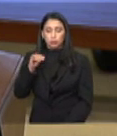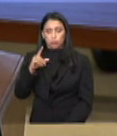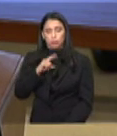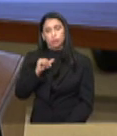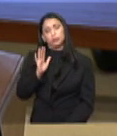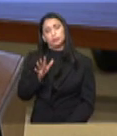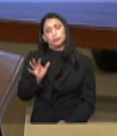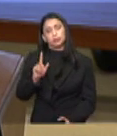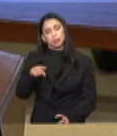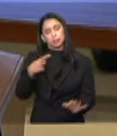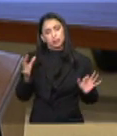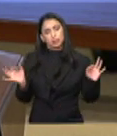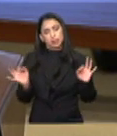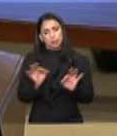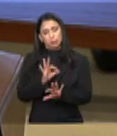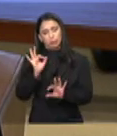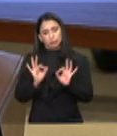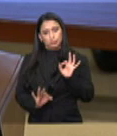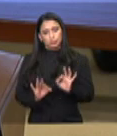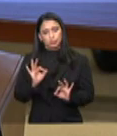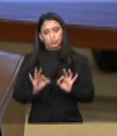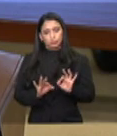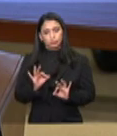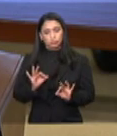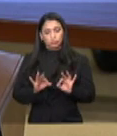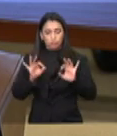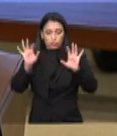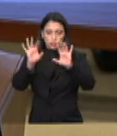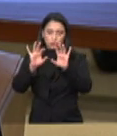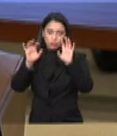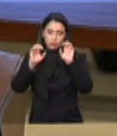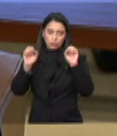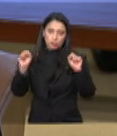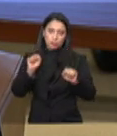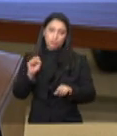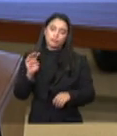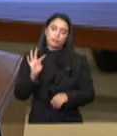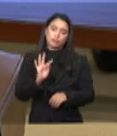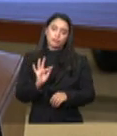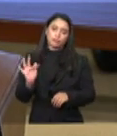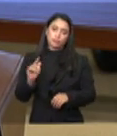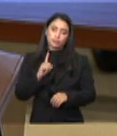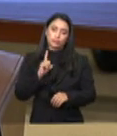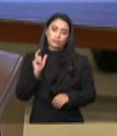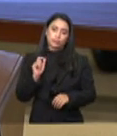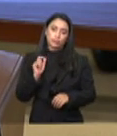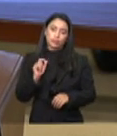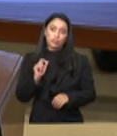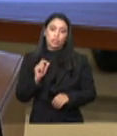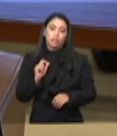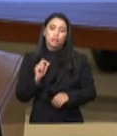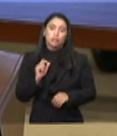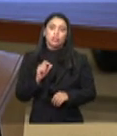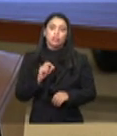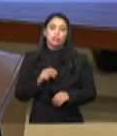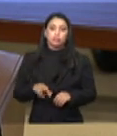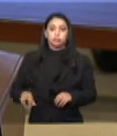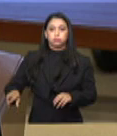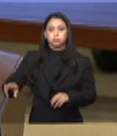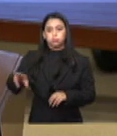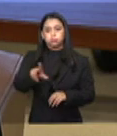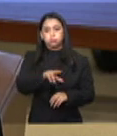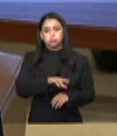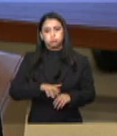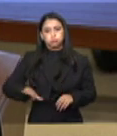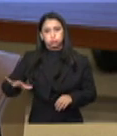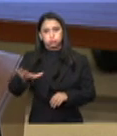a sessão, encerrado o julgamento, o tribunal houve por bem mandar aplicar de forma genérica,